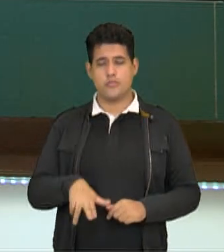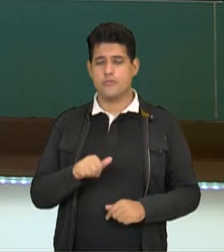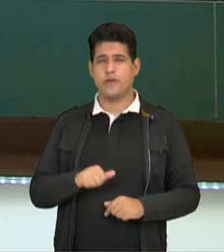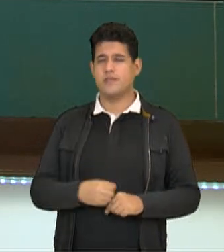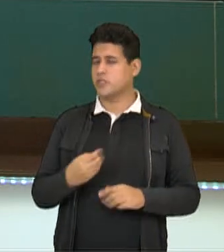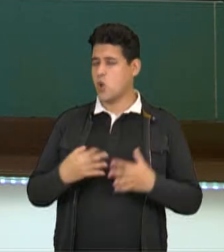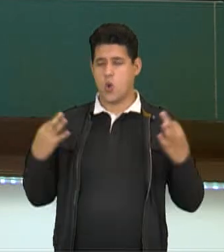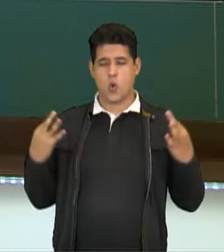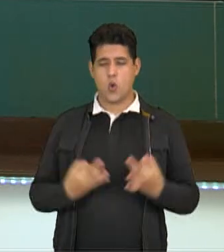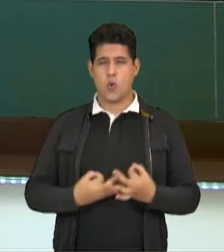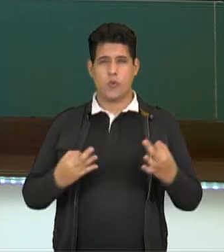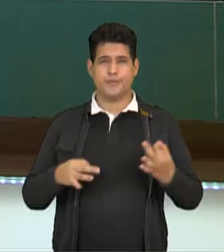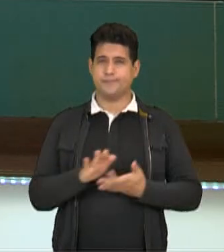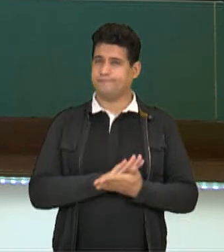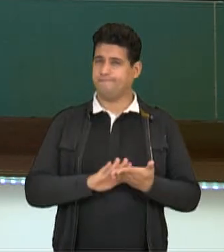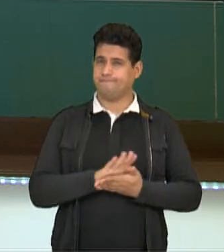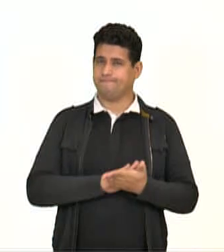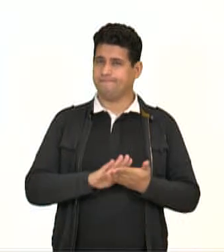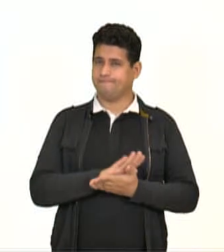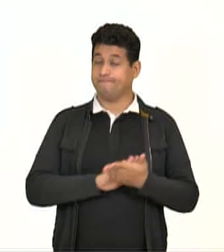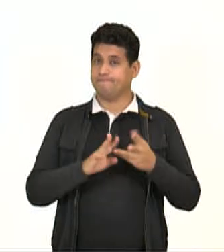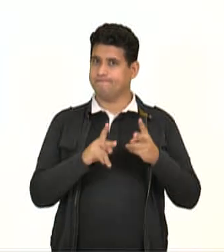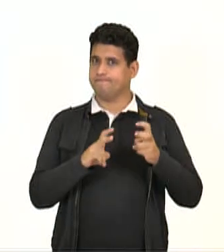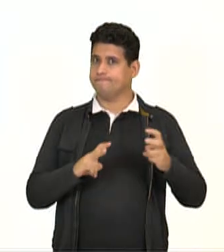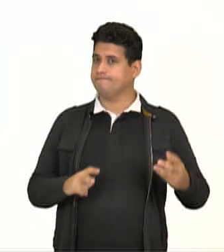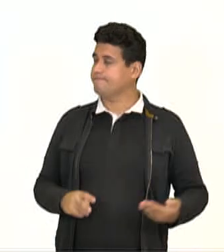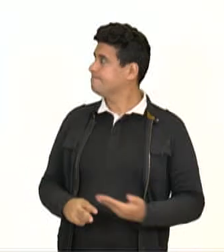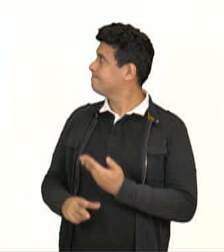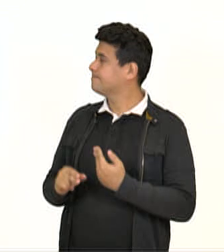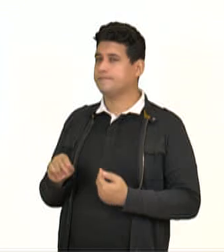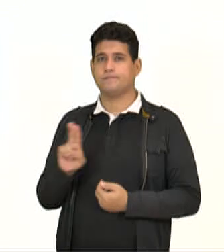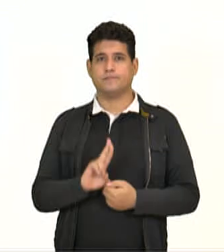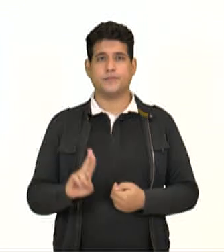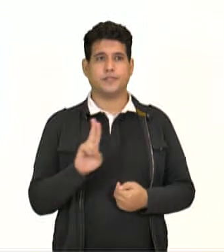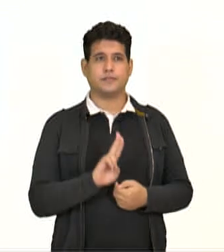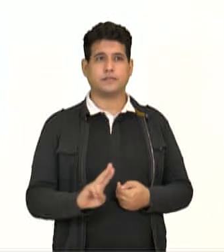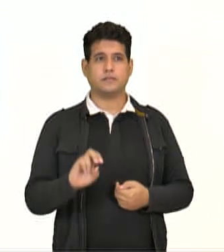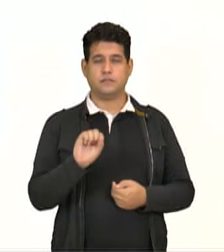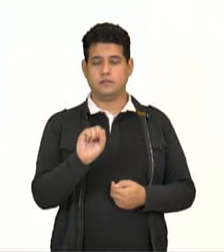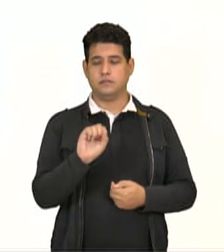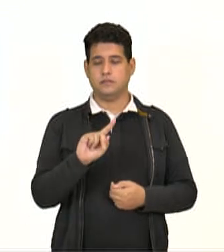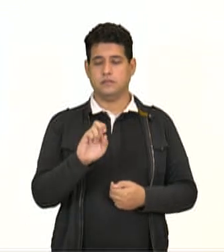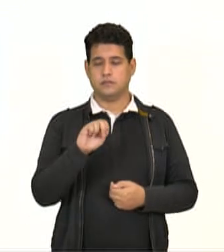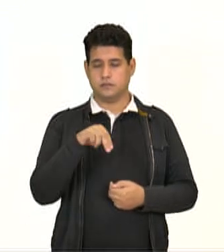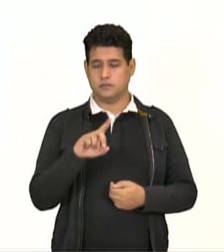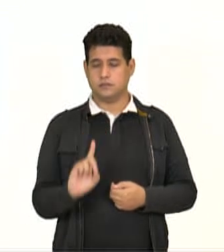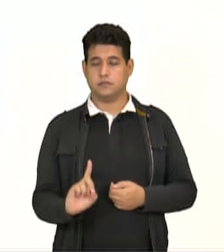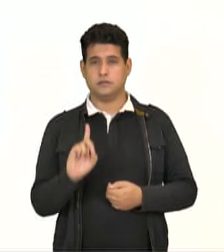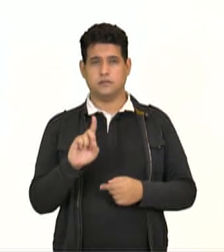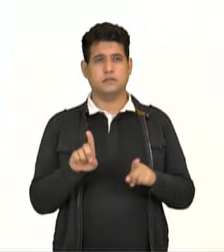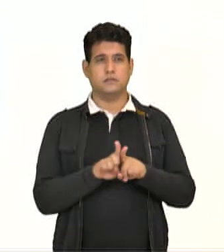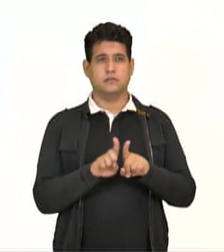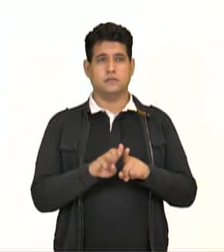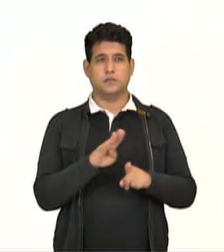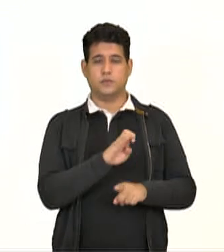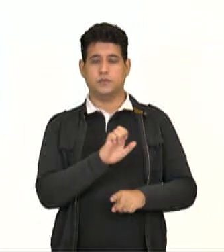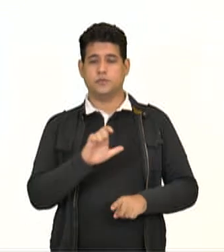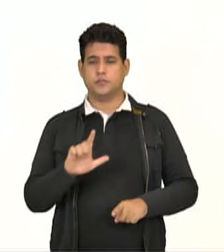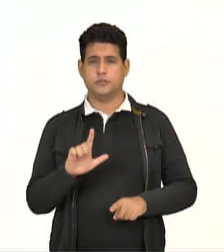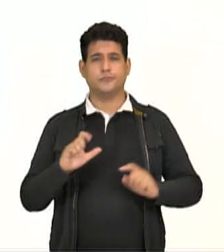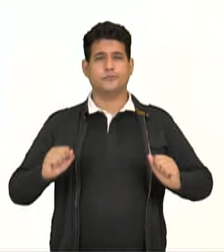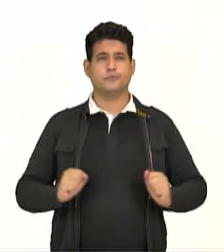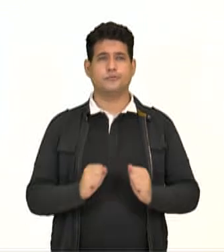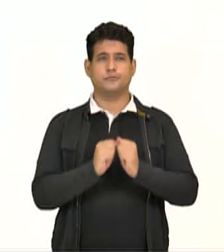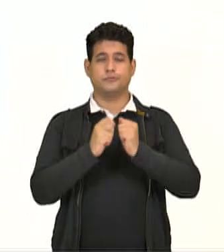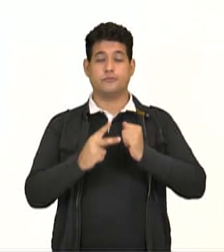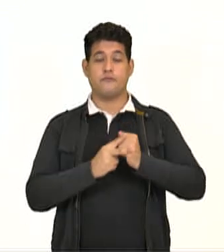será ótimo em nada. Veja, aqui eu estou usando então o spend no presente e o will aqui junto